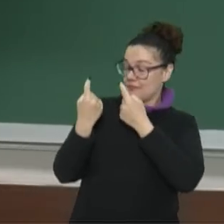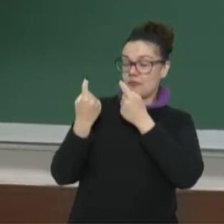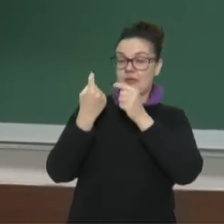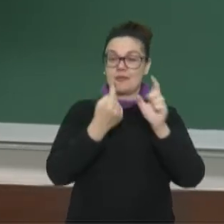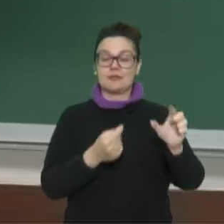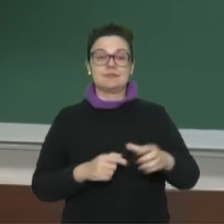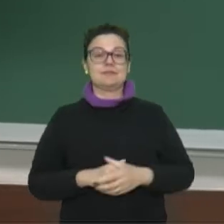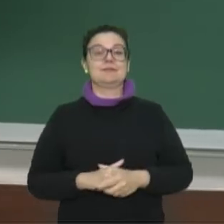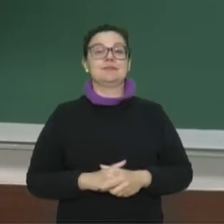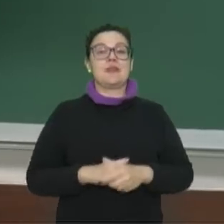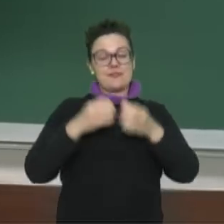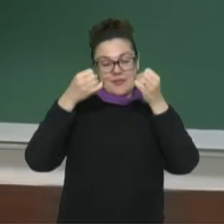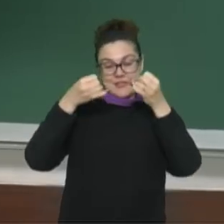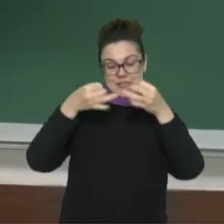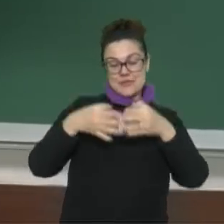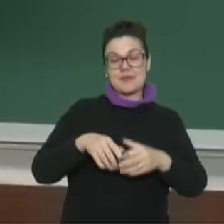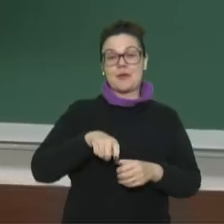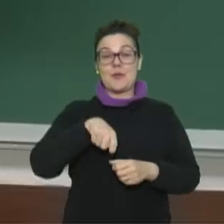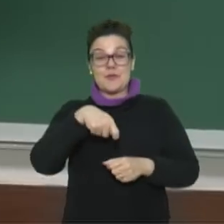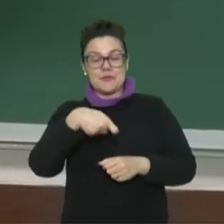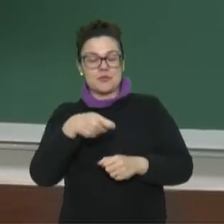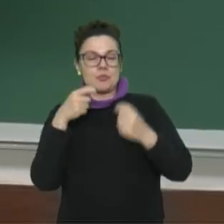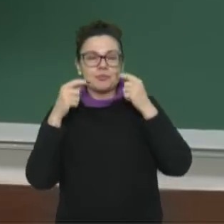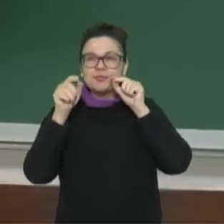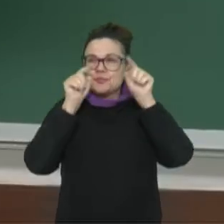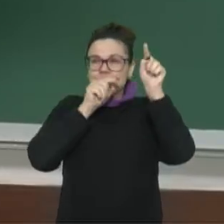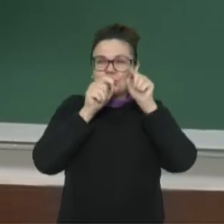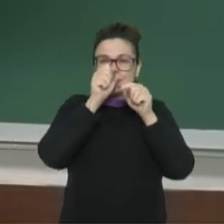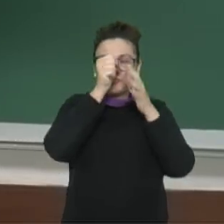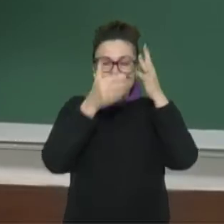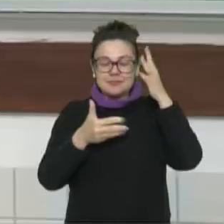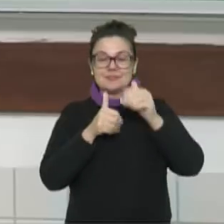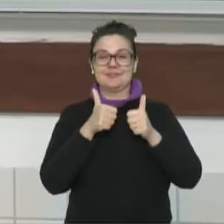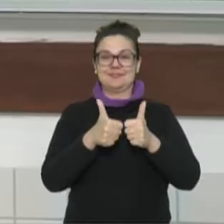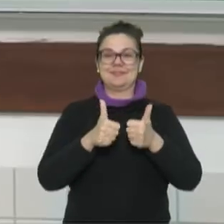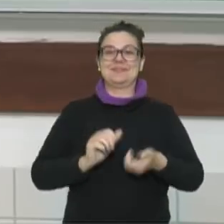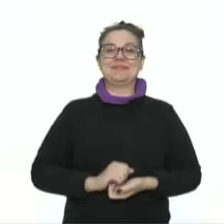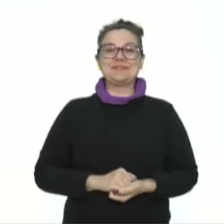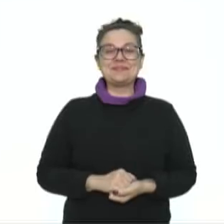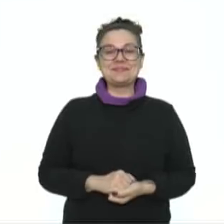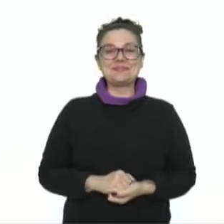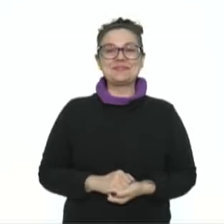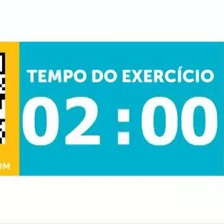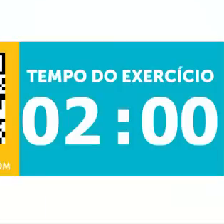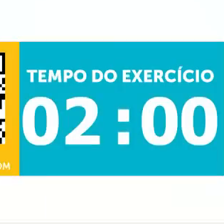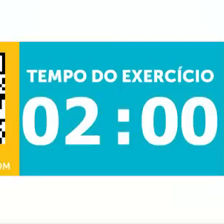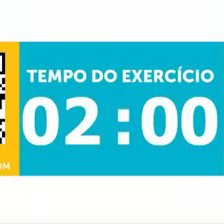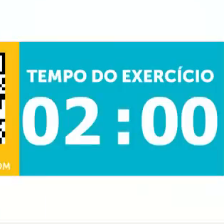obra que a gente vai falar um pouquinho sobre elas. Observe todos os detalhes, tá bom?